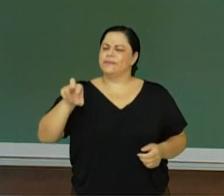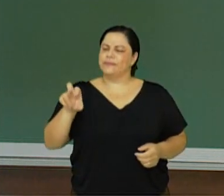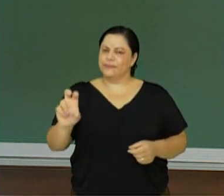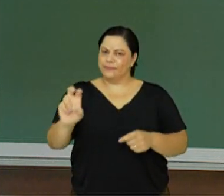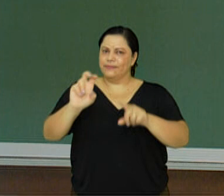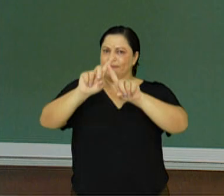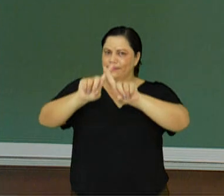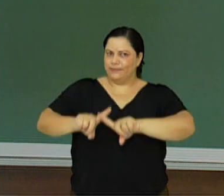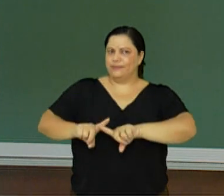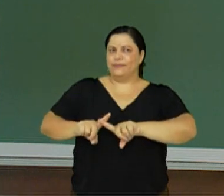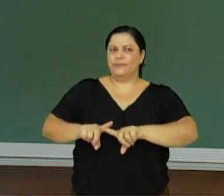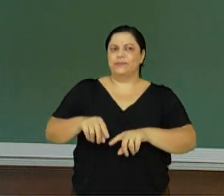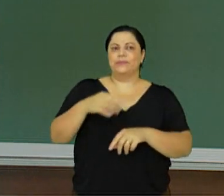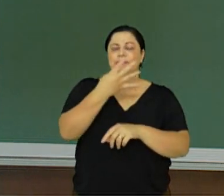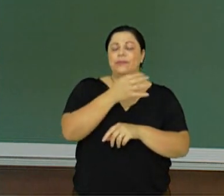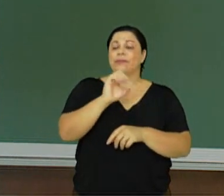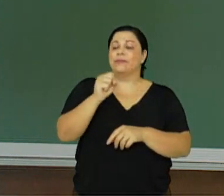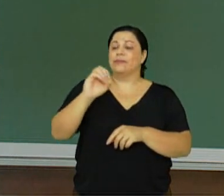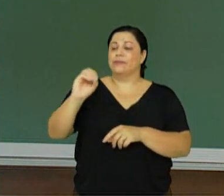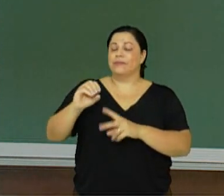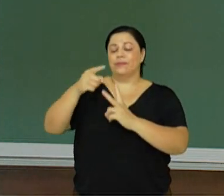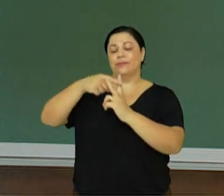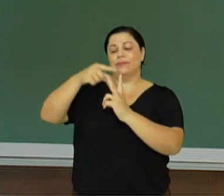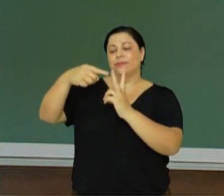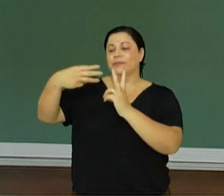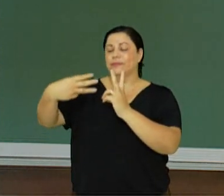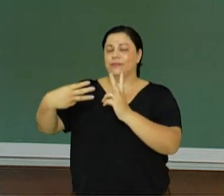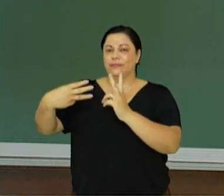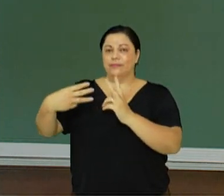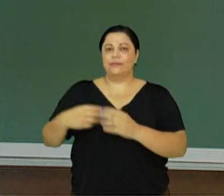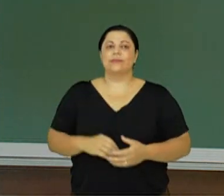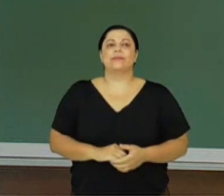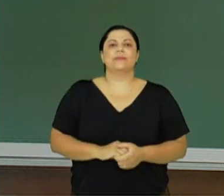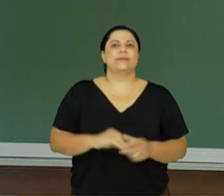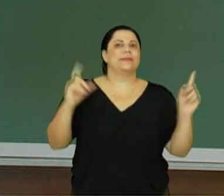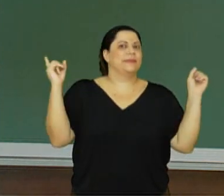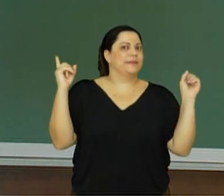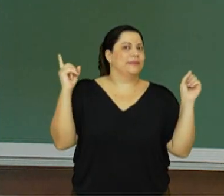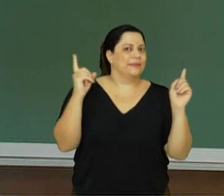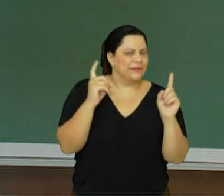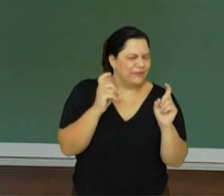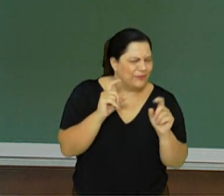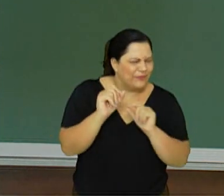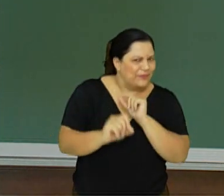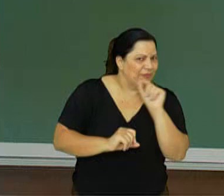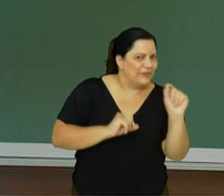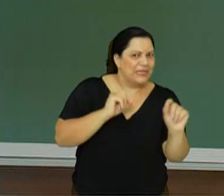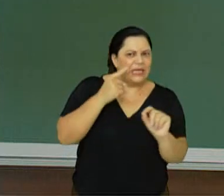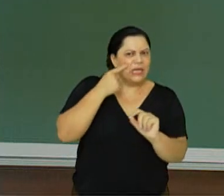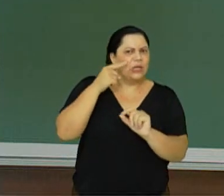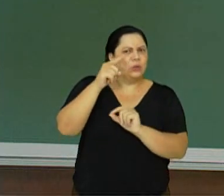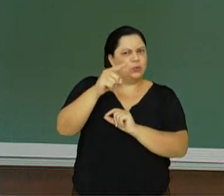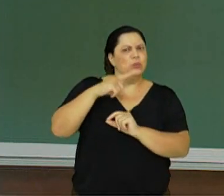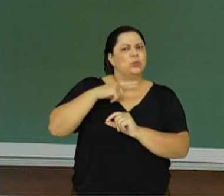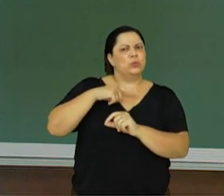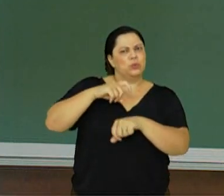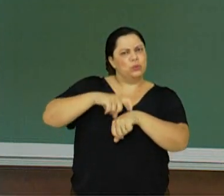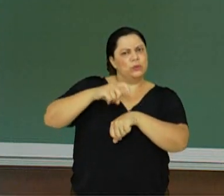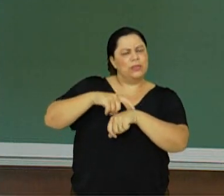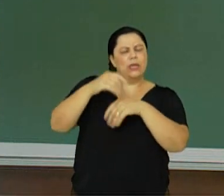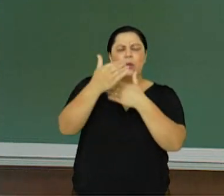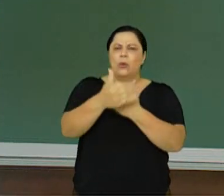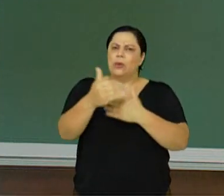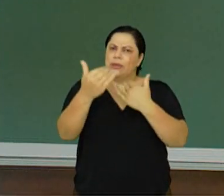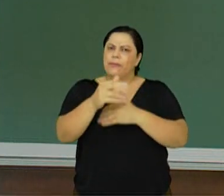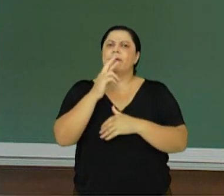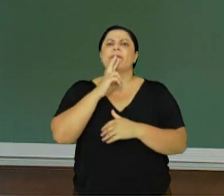Ficou 480 raiz de 3 sobre 75. Dificilmente vocês vão ter, na hora de um vestibular, do Enem,